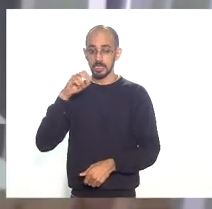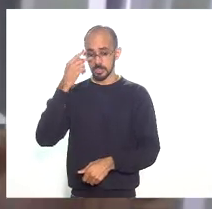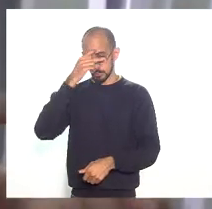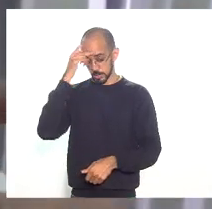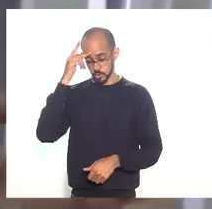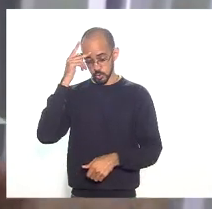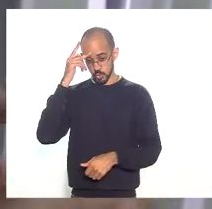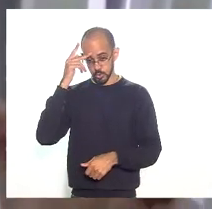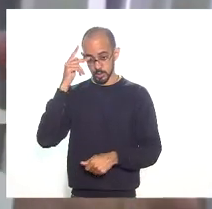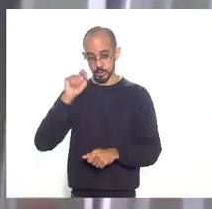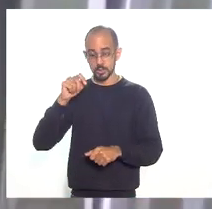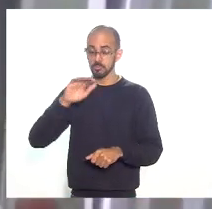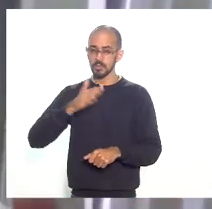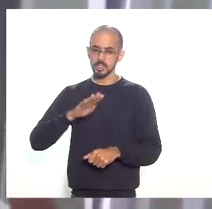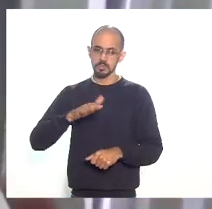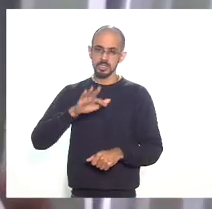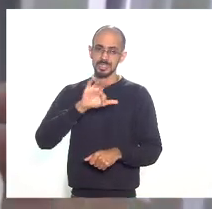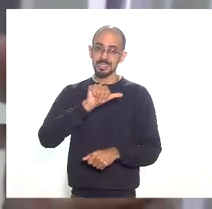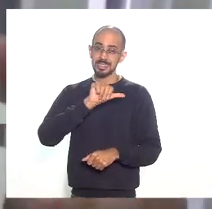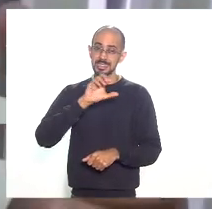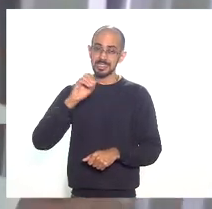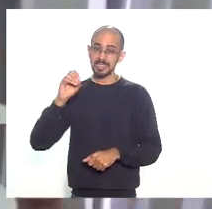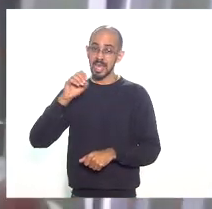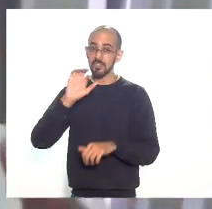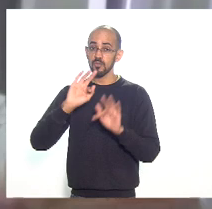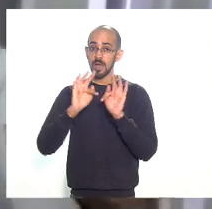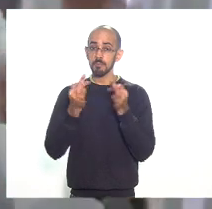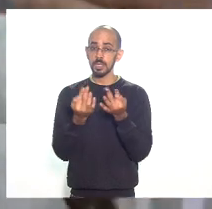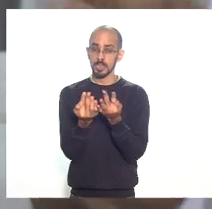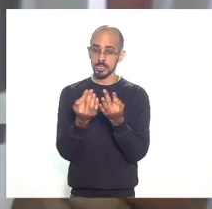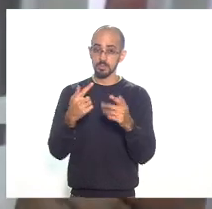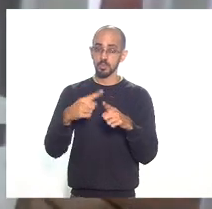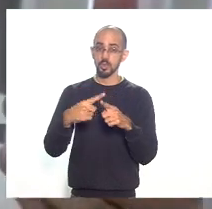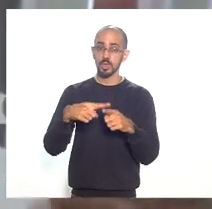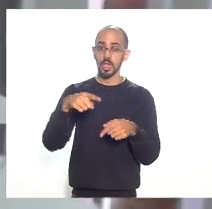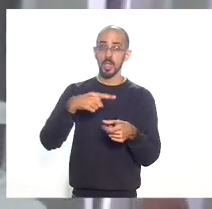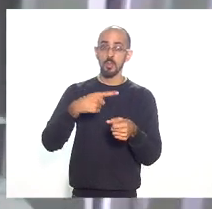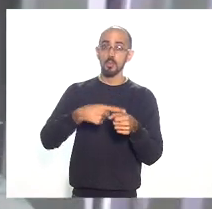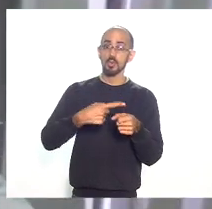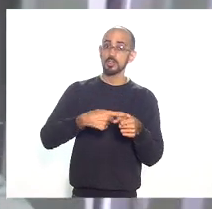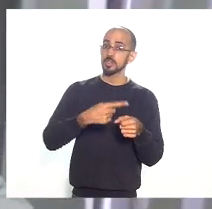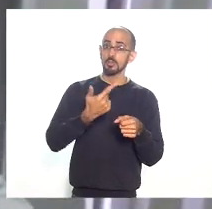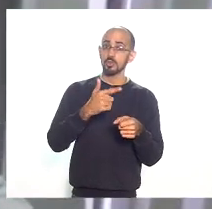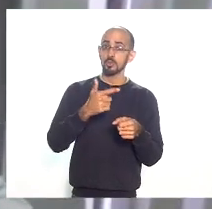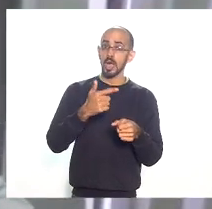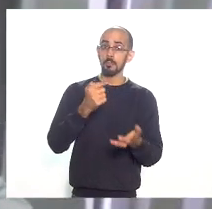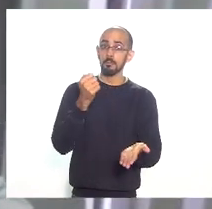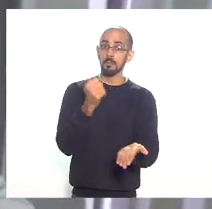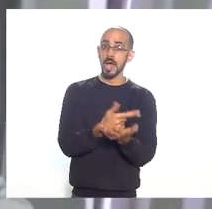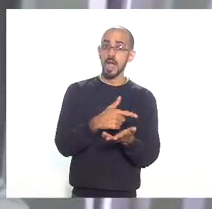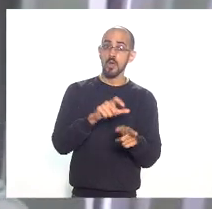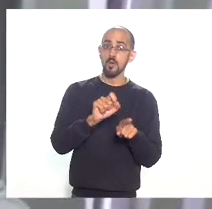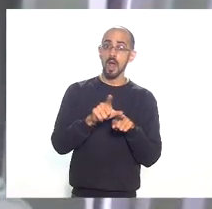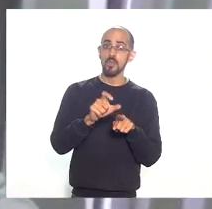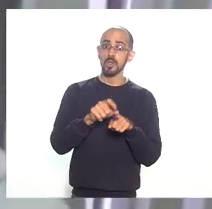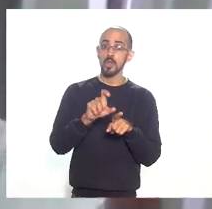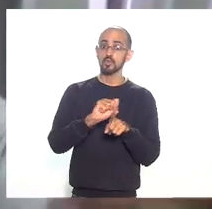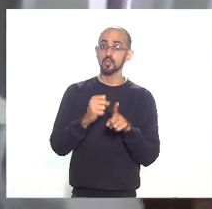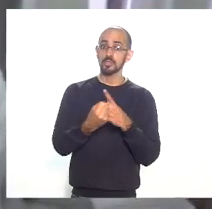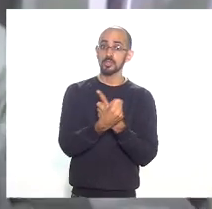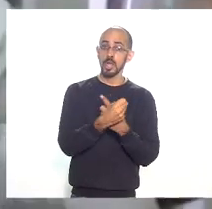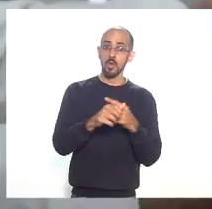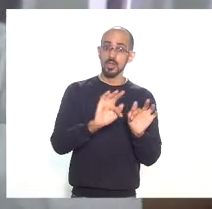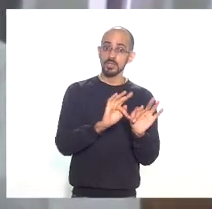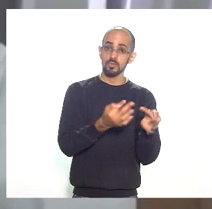aproximadamente 100 famílias, o município de Campos desde o ano passado não vem pagando aluguel social a essas famílias que